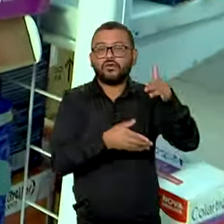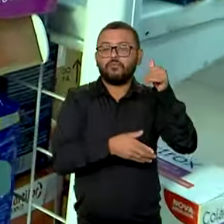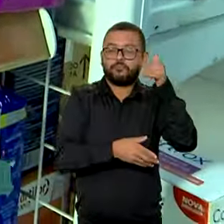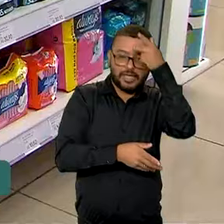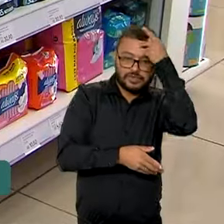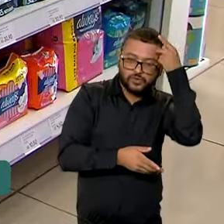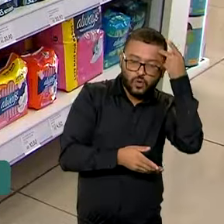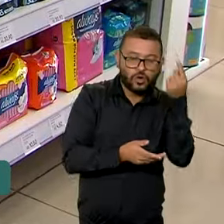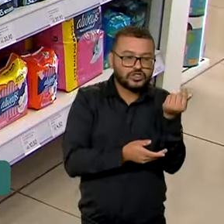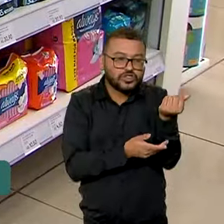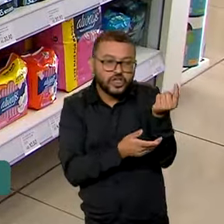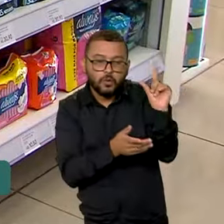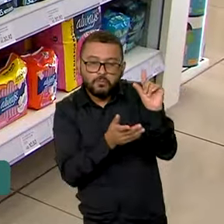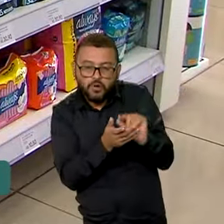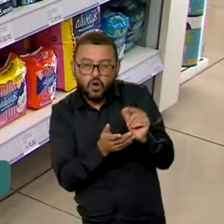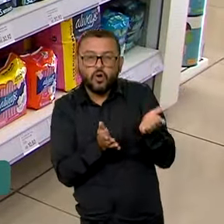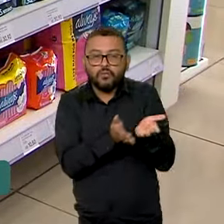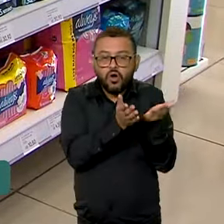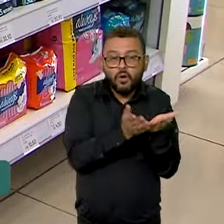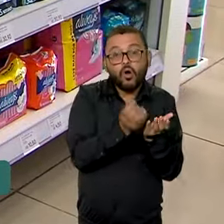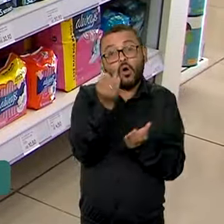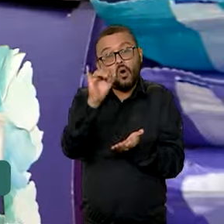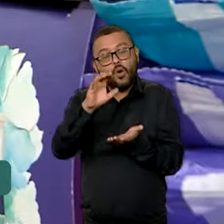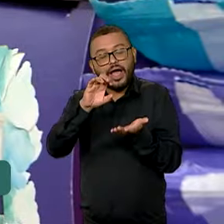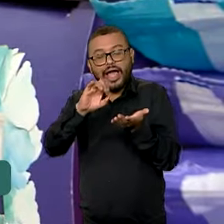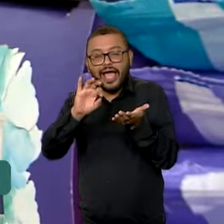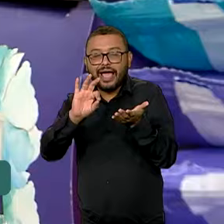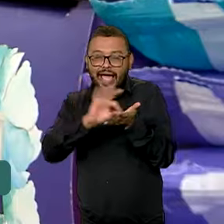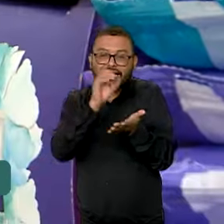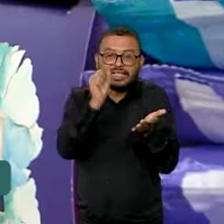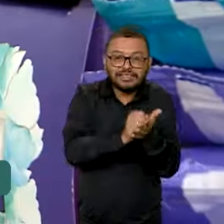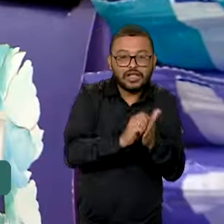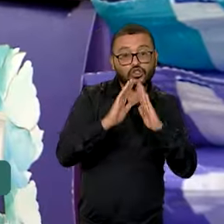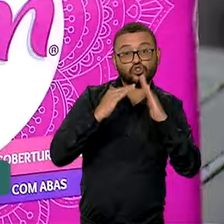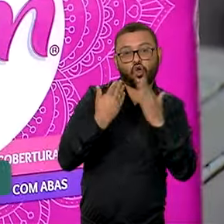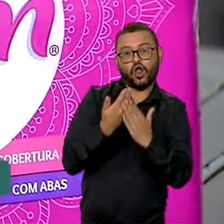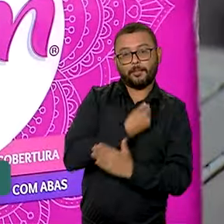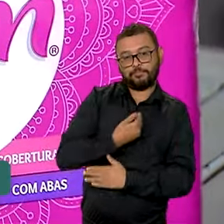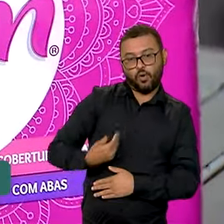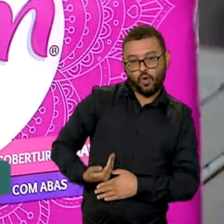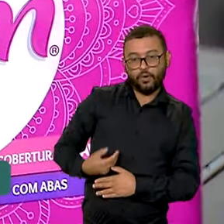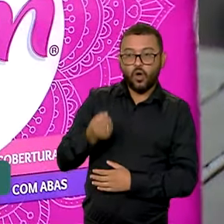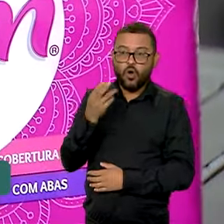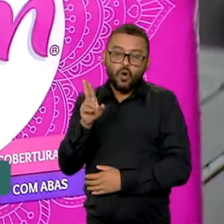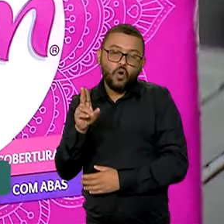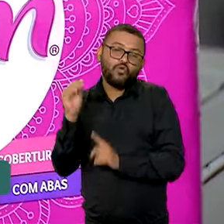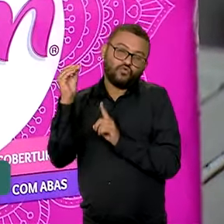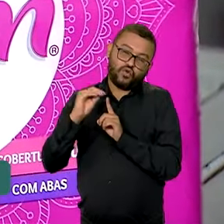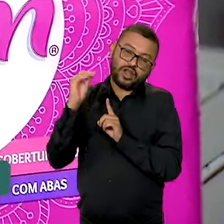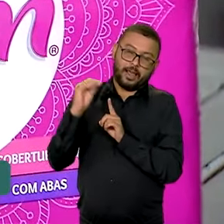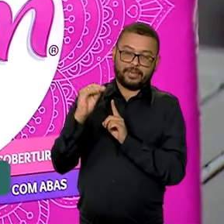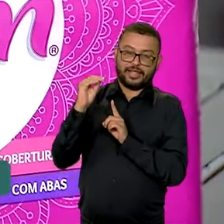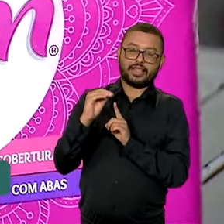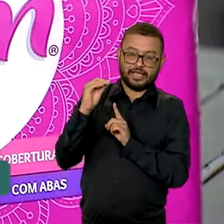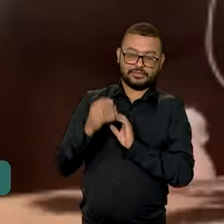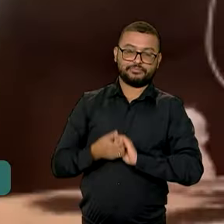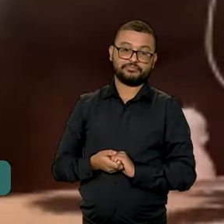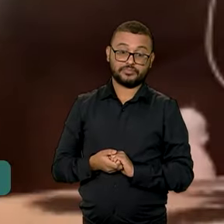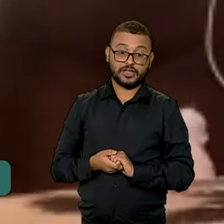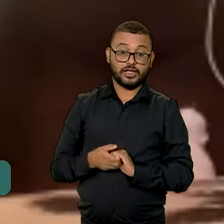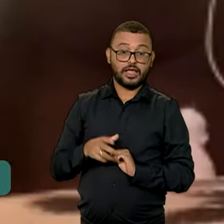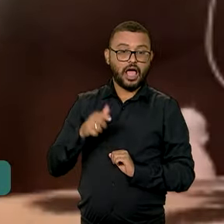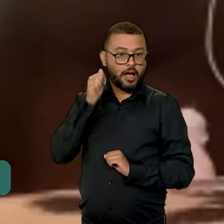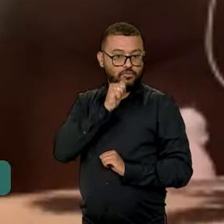de baixa renda, matriculadas em escolas da rede pública ou em situação de vulnerabilidade.